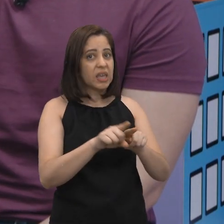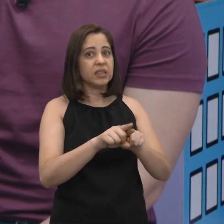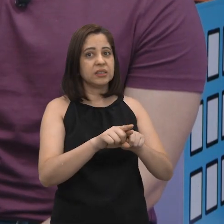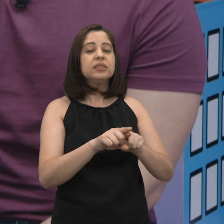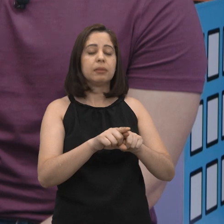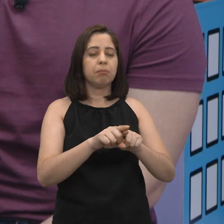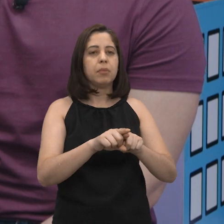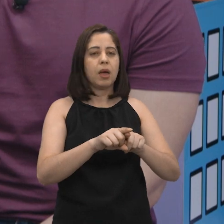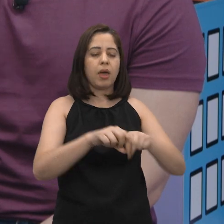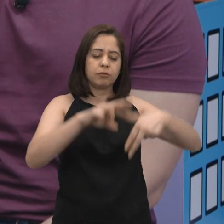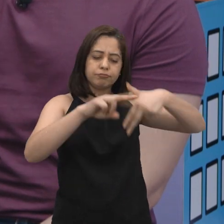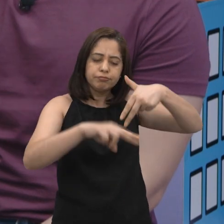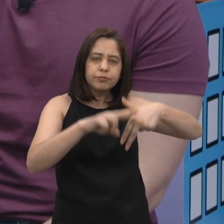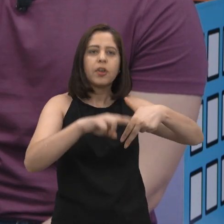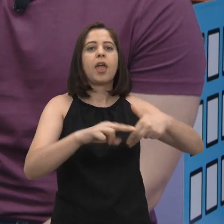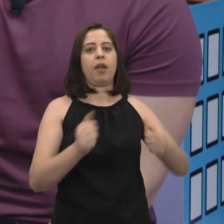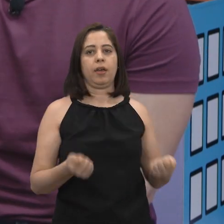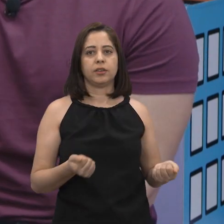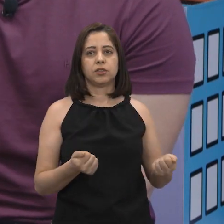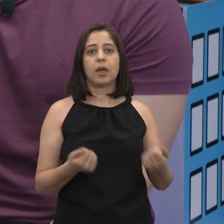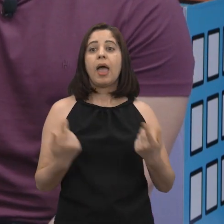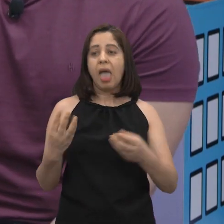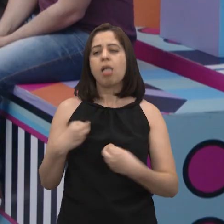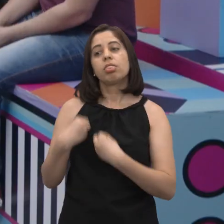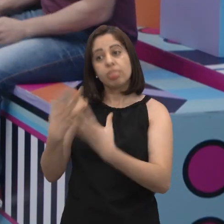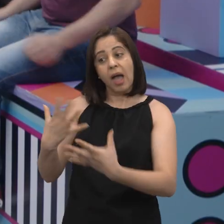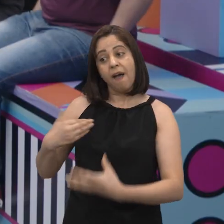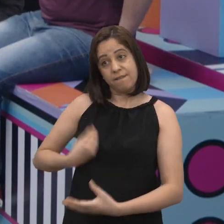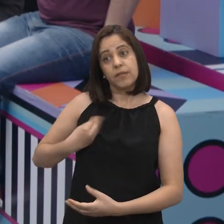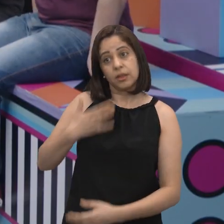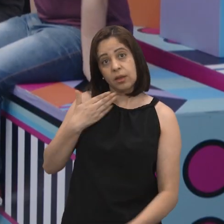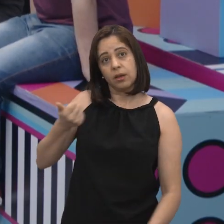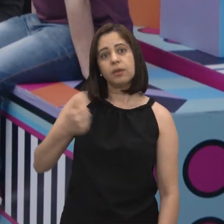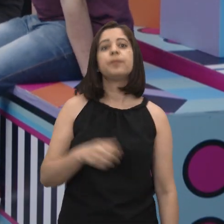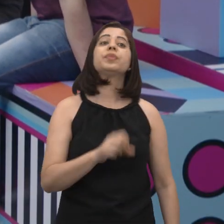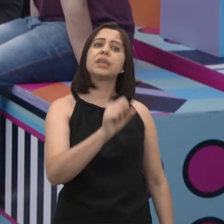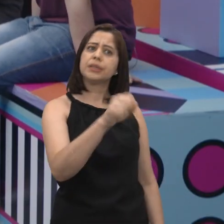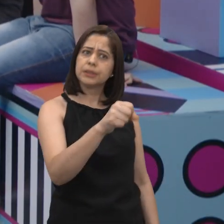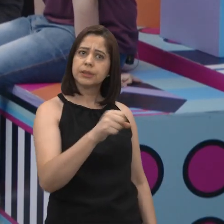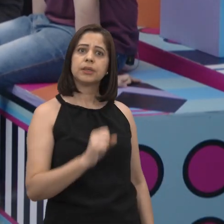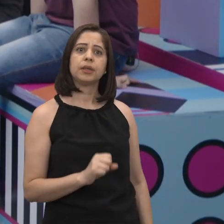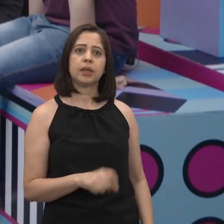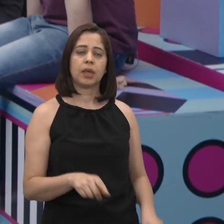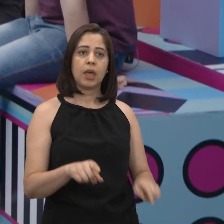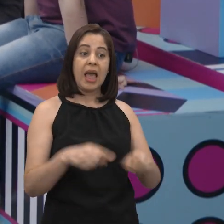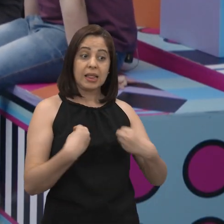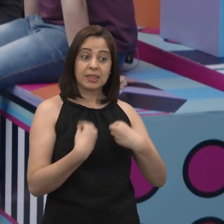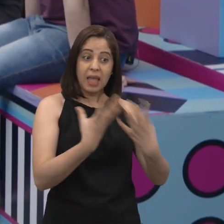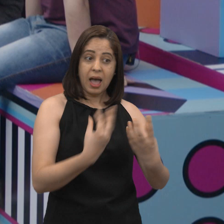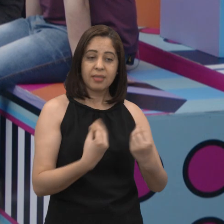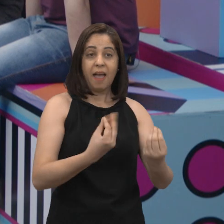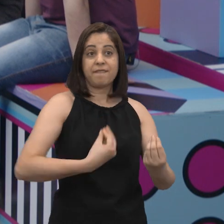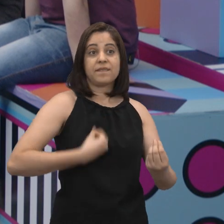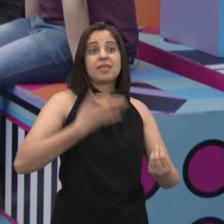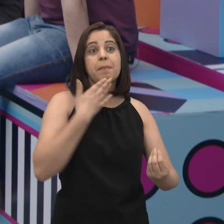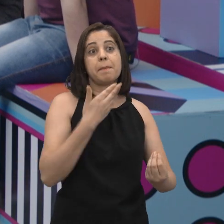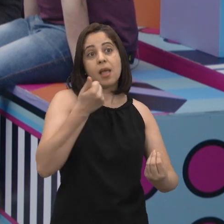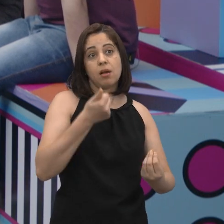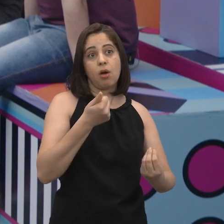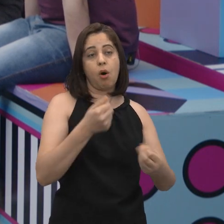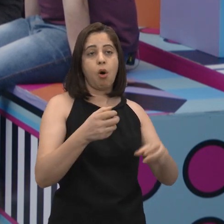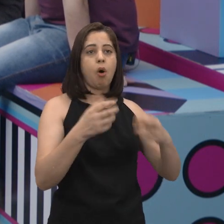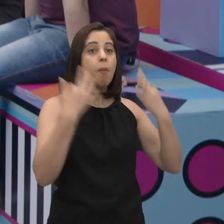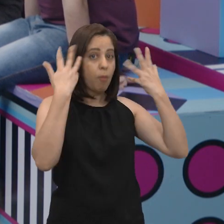isso tudo ajuda para que a gente consiga dar qualidade de vida para eles também, né, Gi? Com certeza, para eles e, em consequência, para a população em geral. Porque a gente